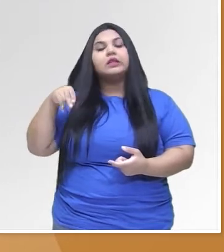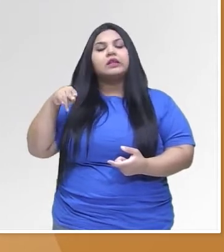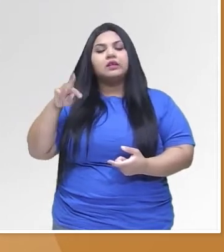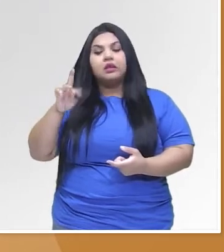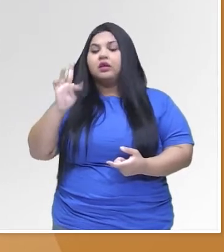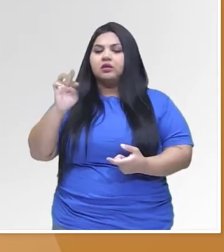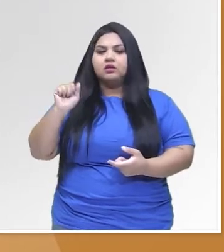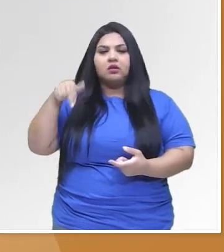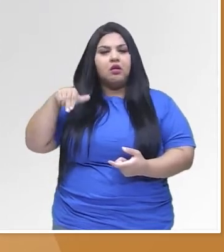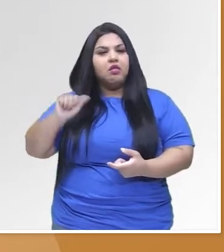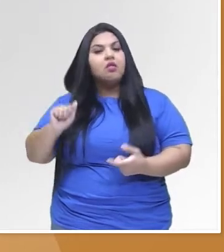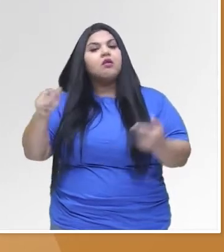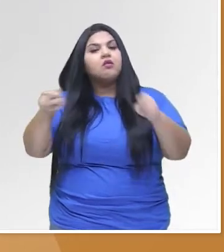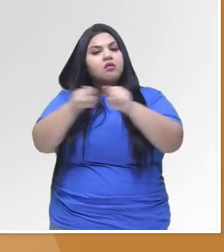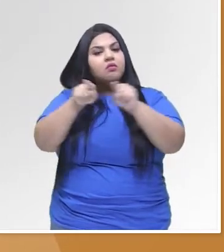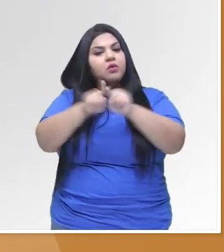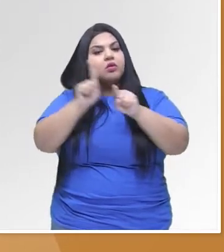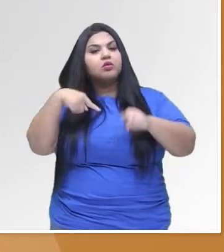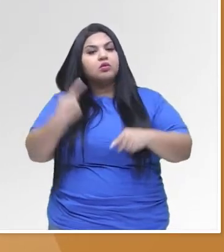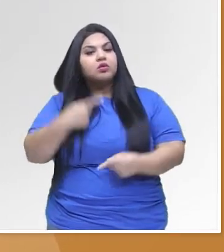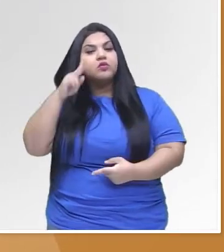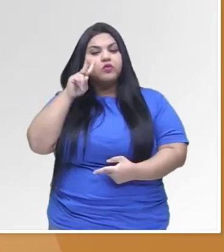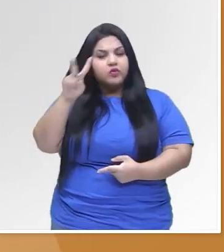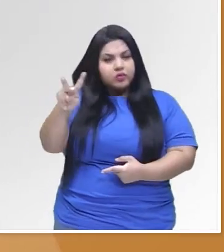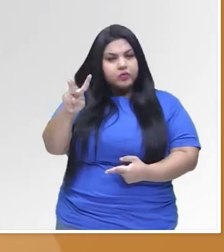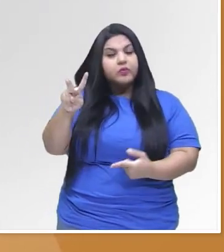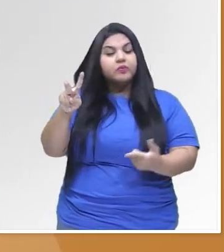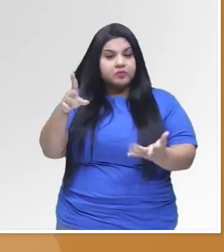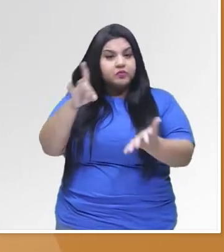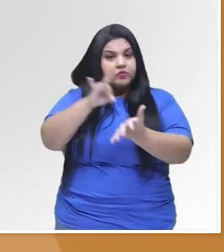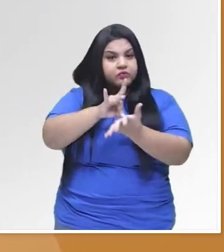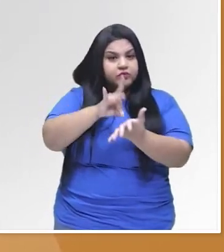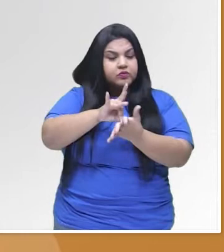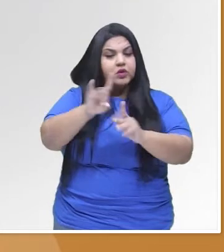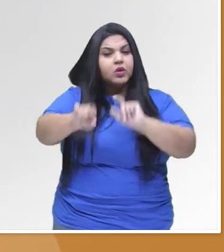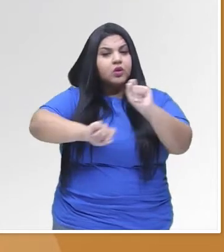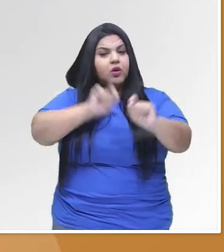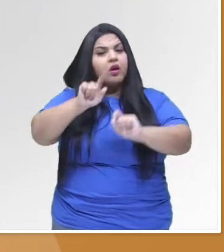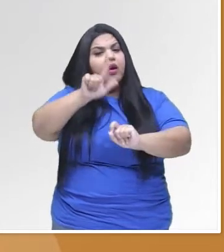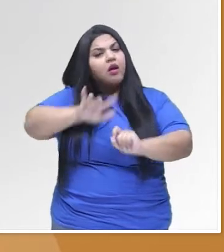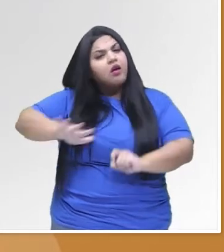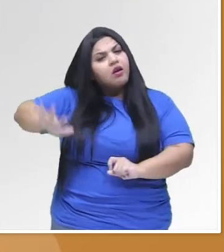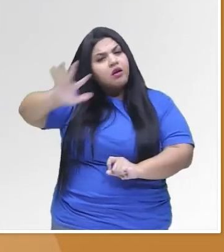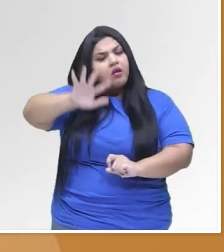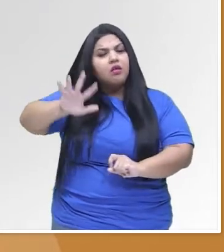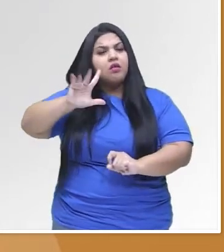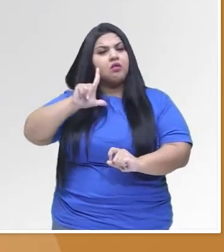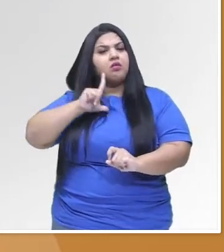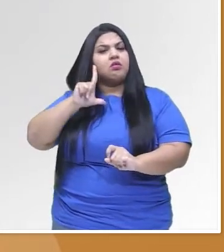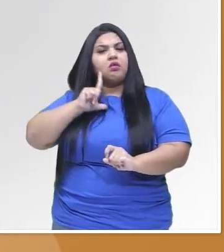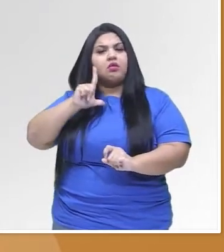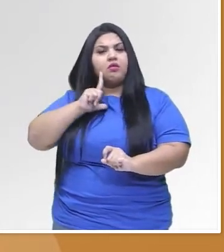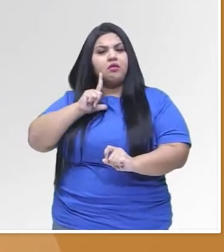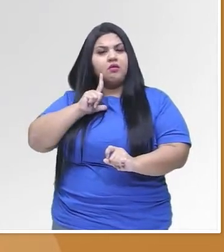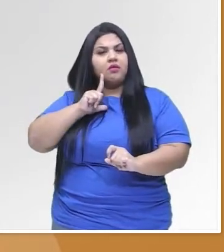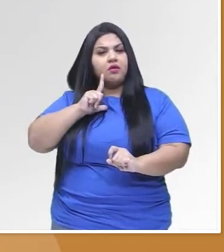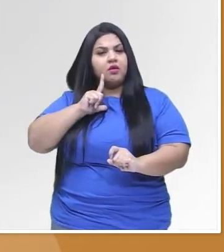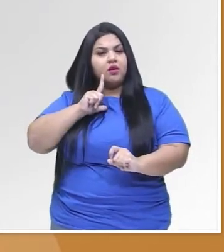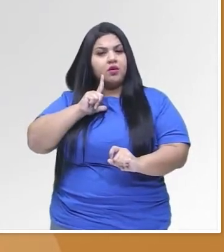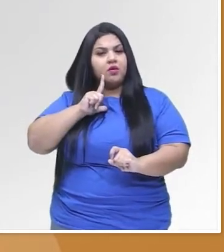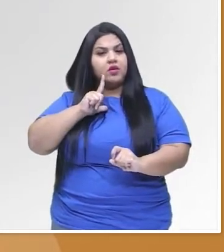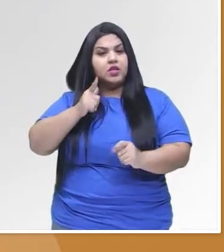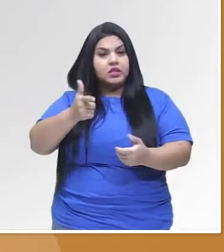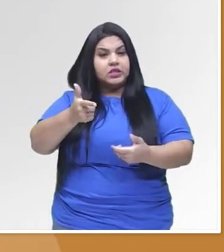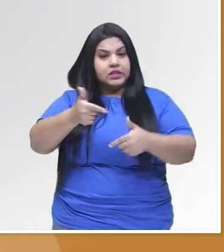né? E nós vimos também, estamos vendo, na verdade, que é uma região que concentra